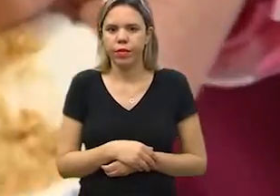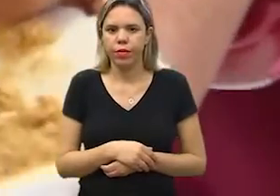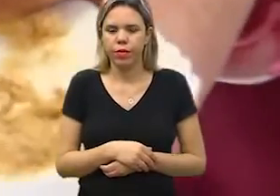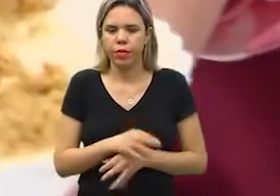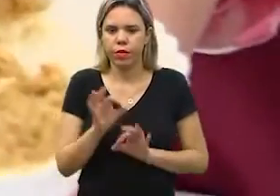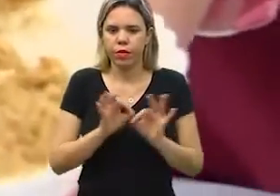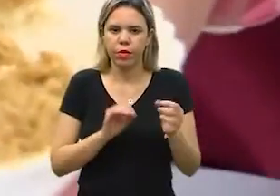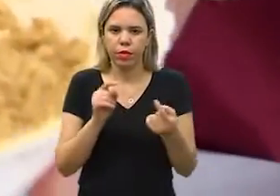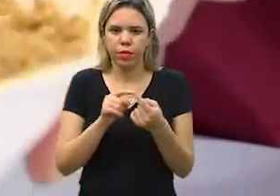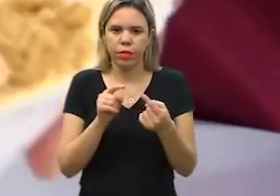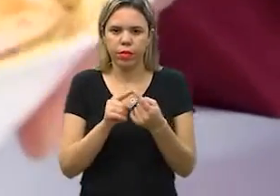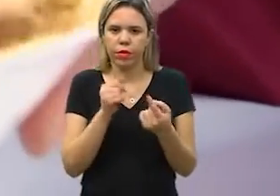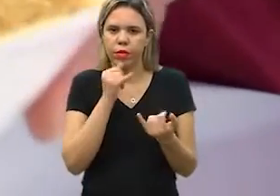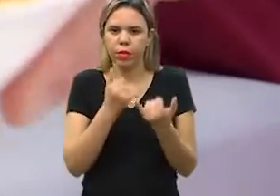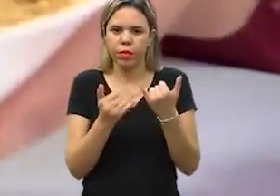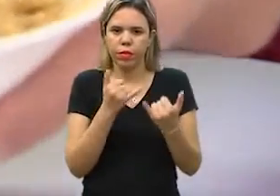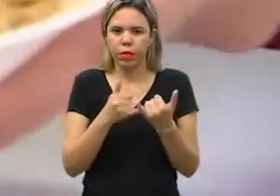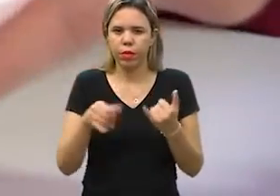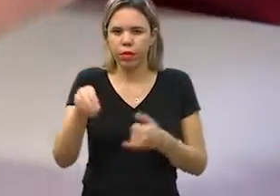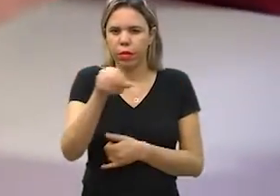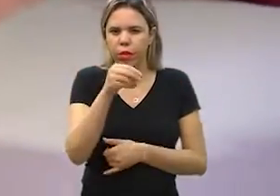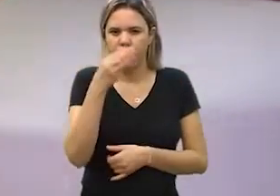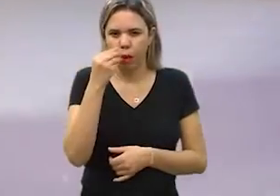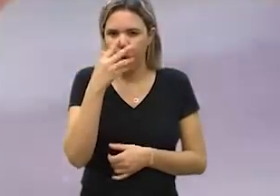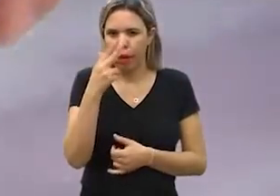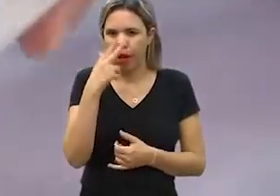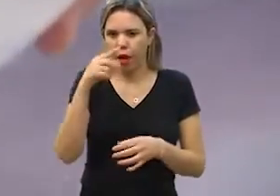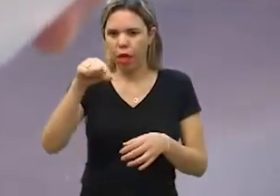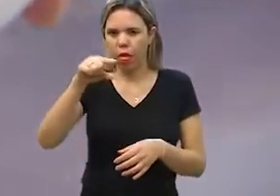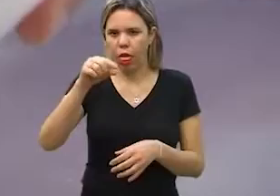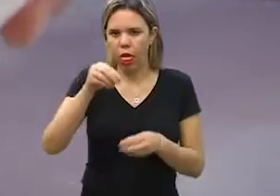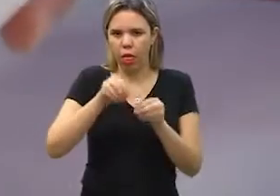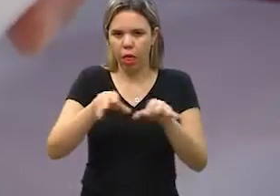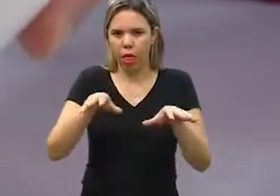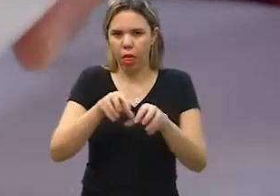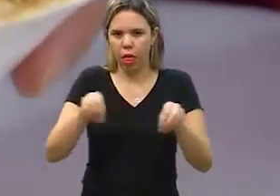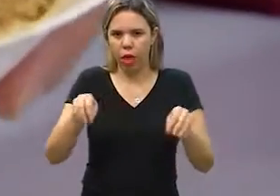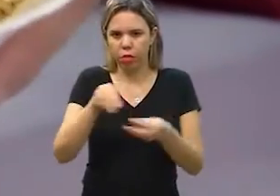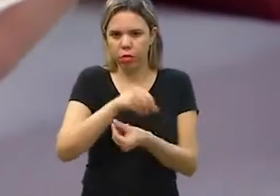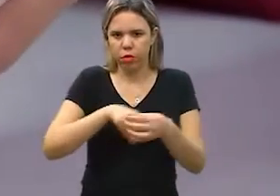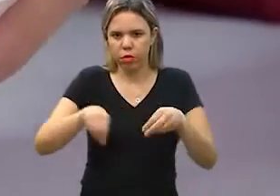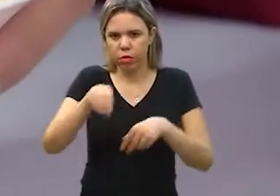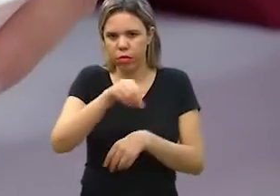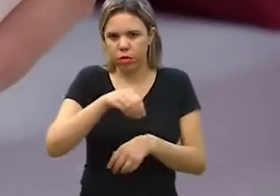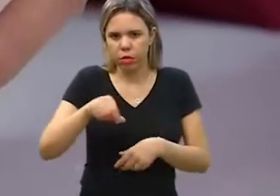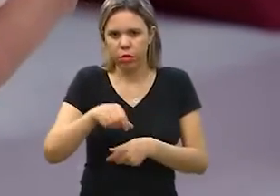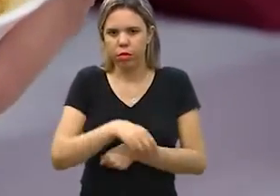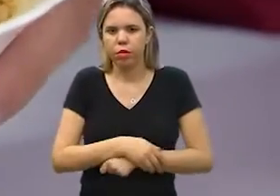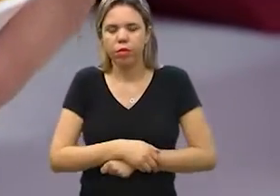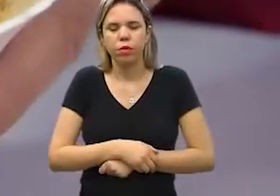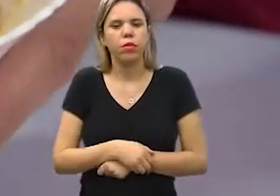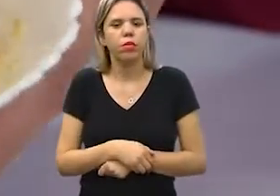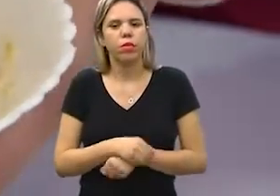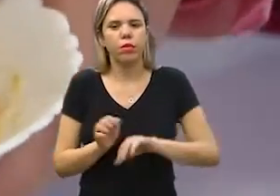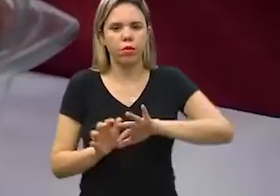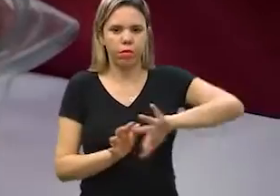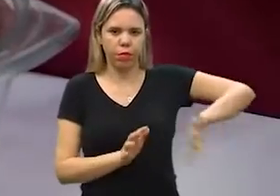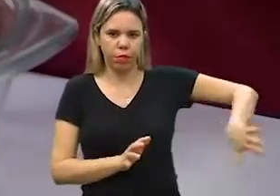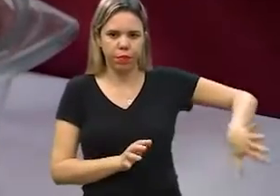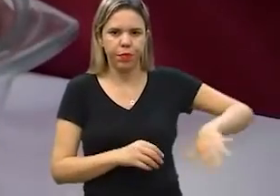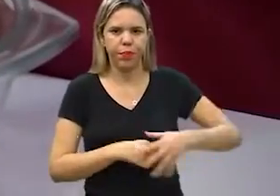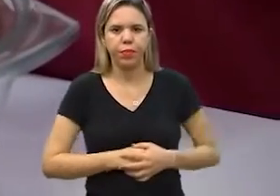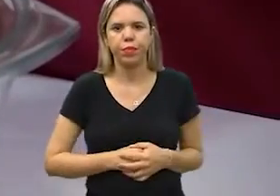O ponto é como se fosse uma areia molhada, bem soltinha, uma farofinha. Reserve.